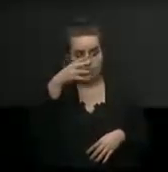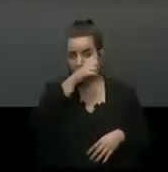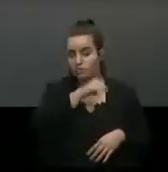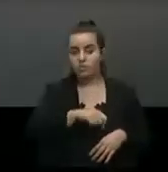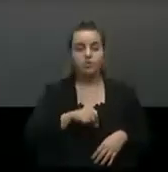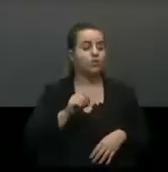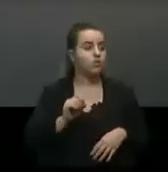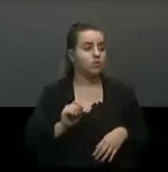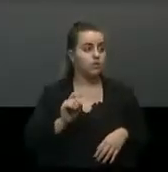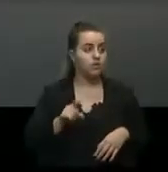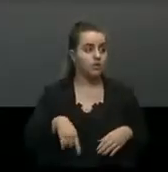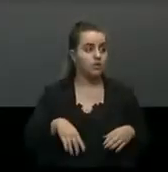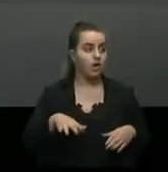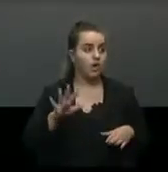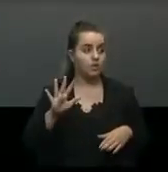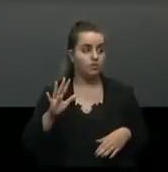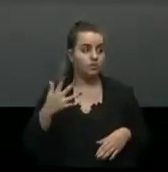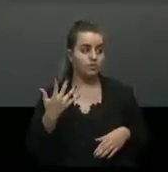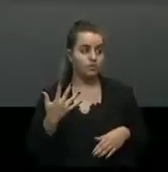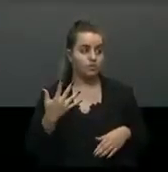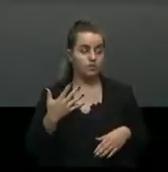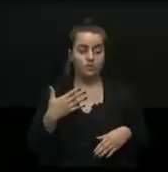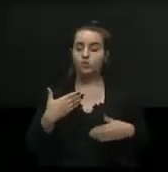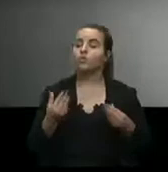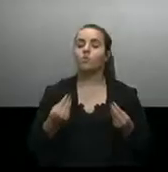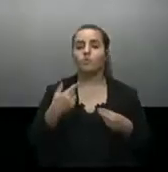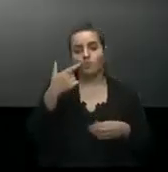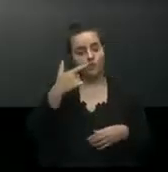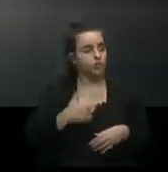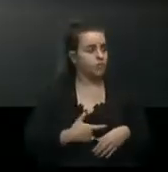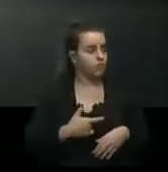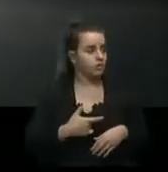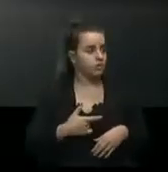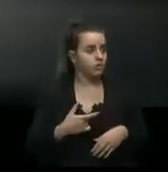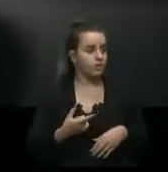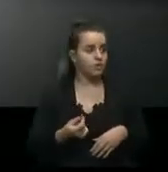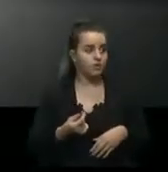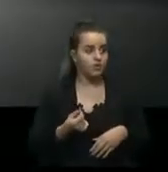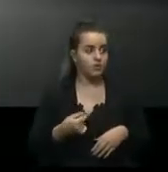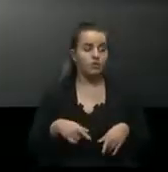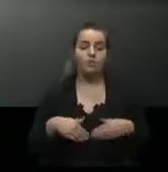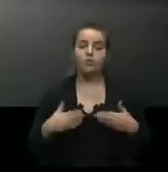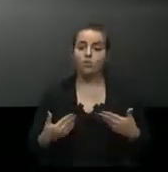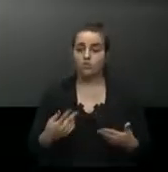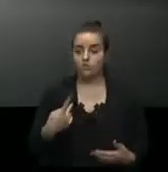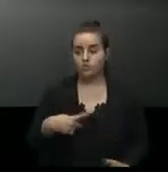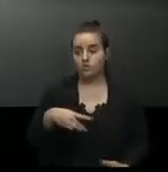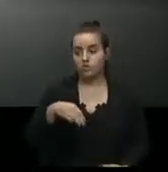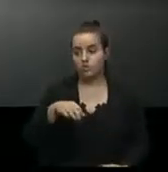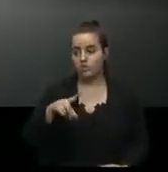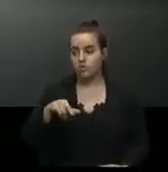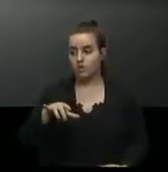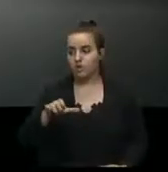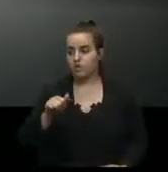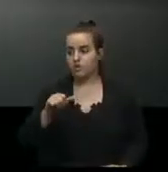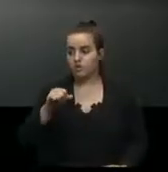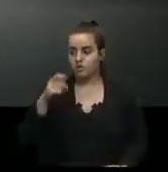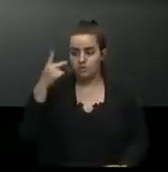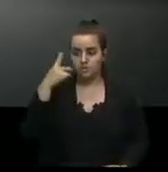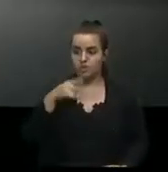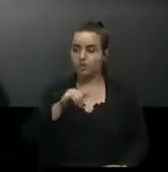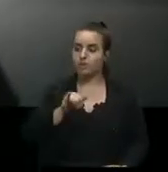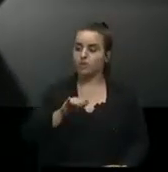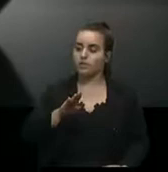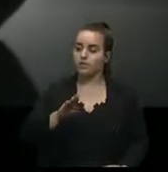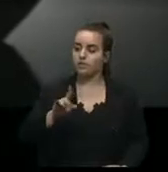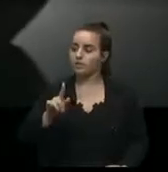ou a cena de uma corrida eleitoral, o comportamento do mercado econômico, as médias estimadas em um censo do IBGE e muitas